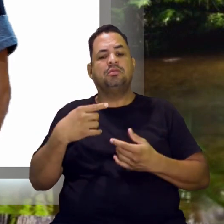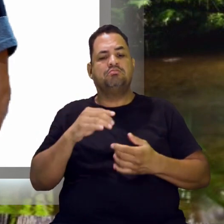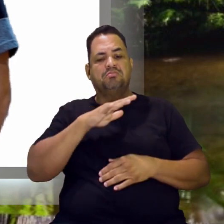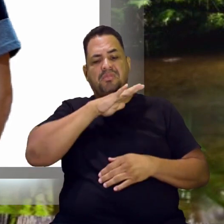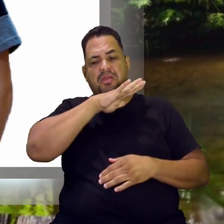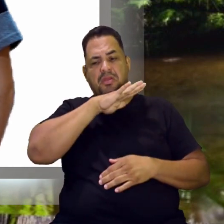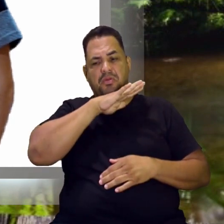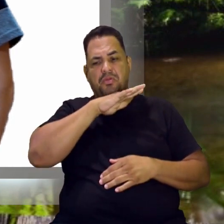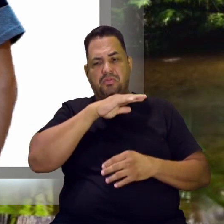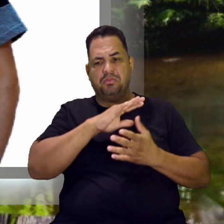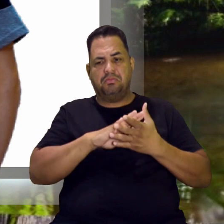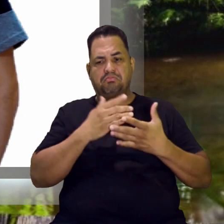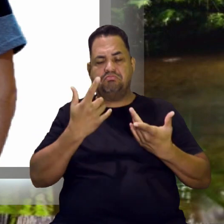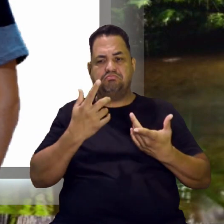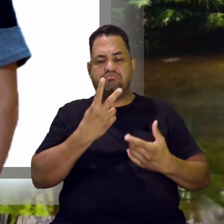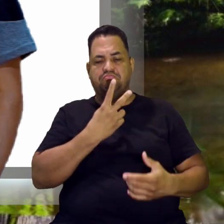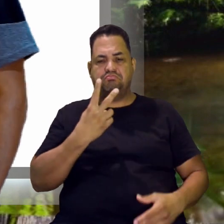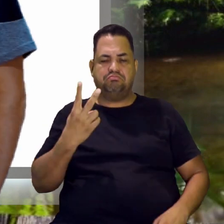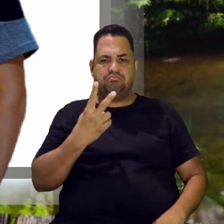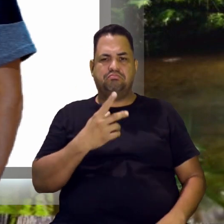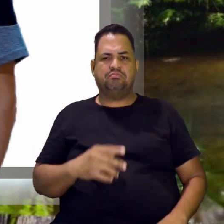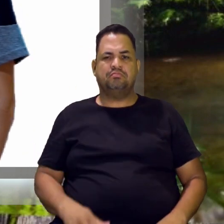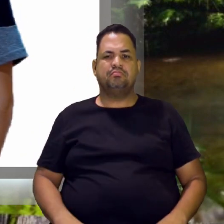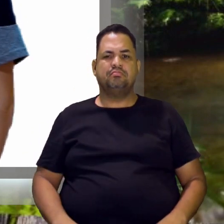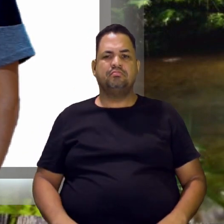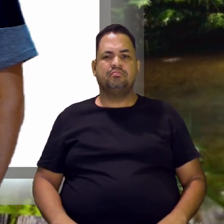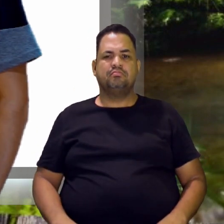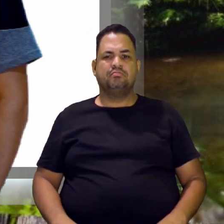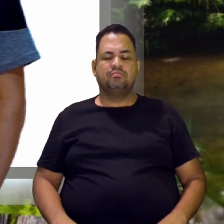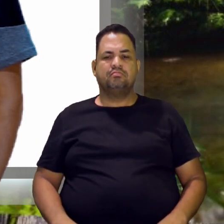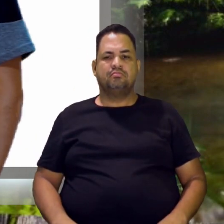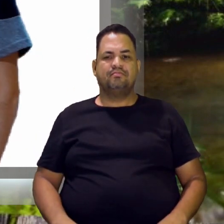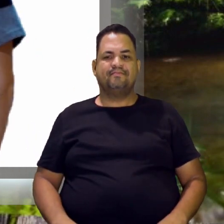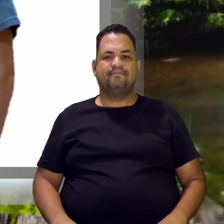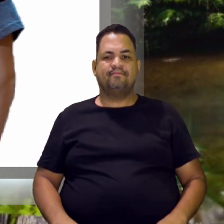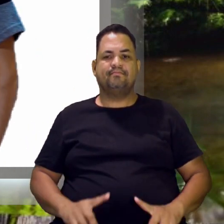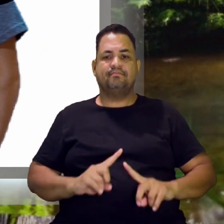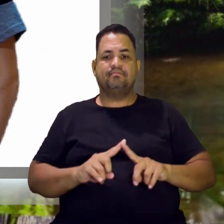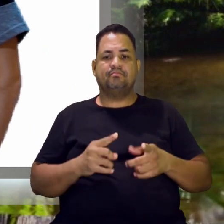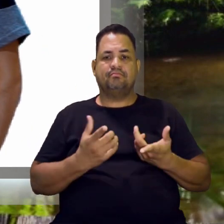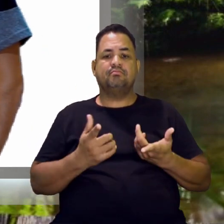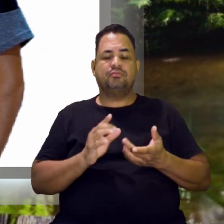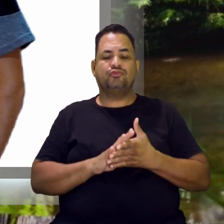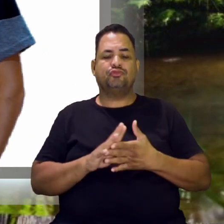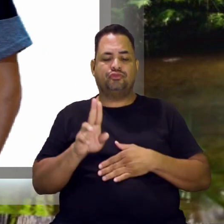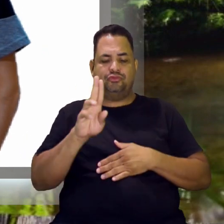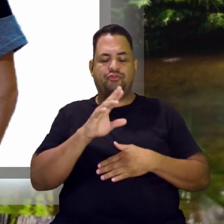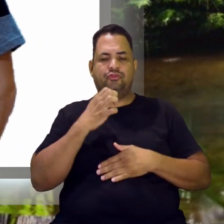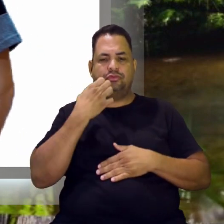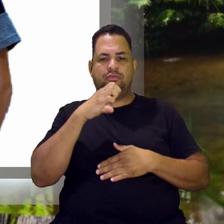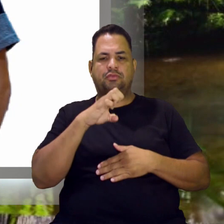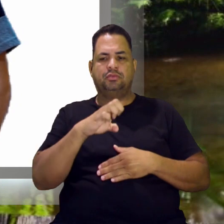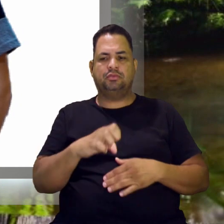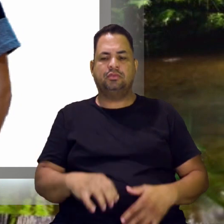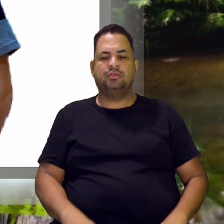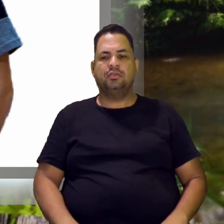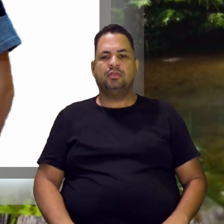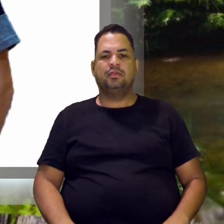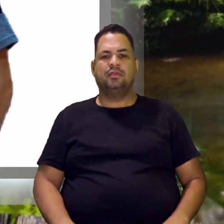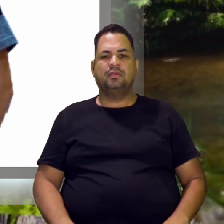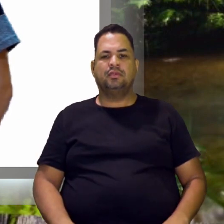dois. Ah, professor, mas numa competição sempre um não sai ganhando? Sai ganhando. Só que os dois gastam energia, tá?